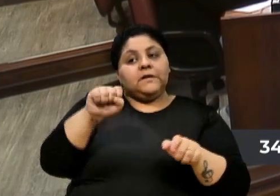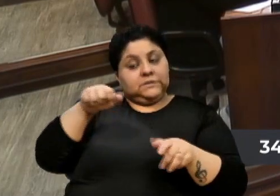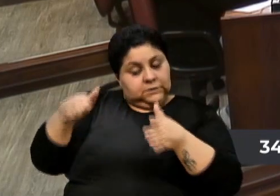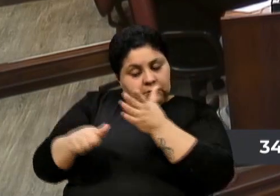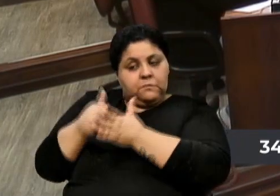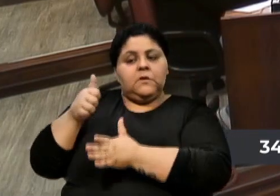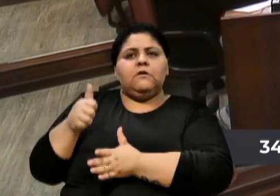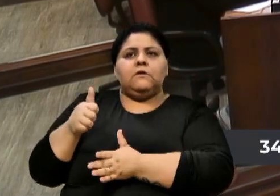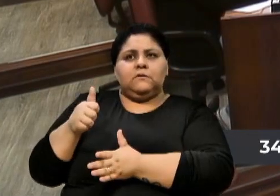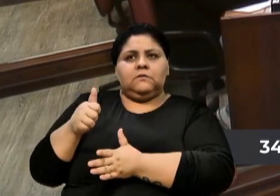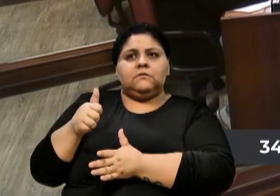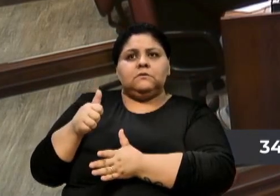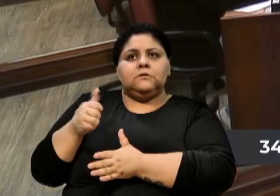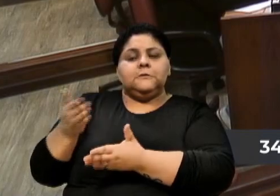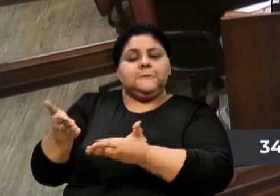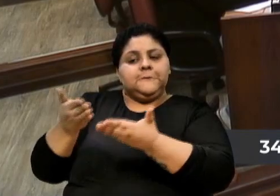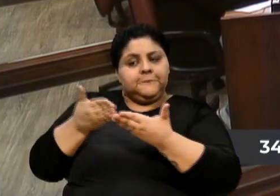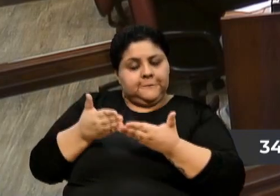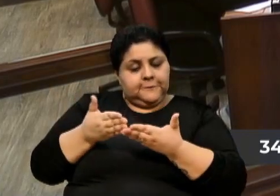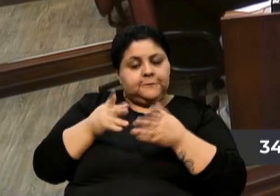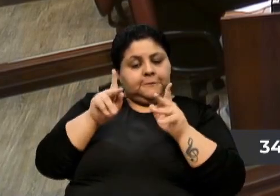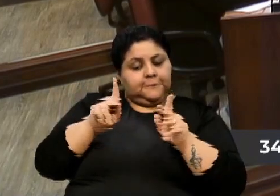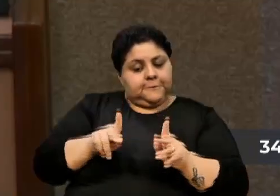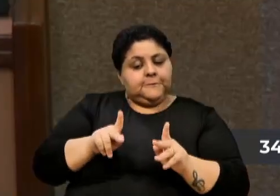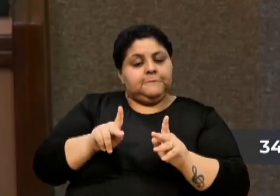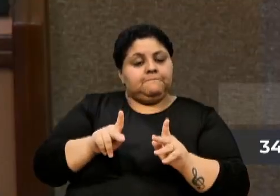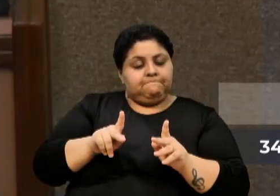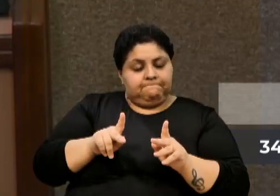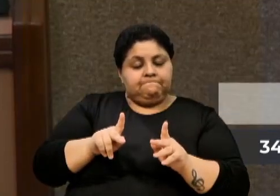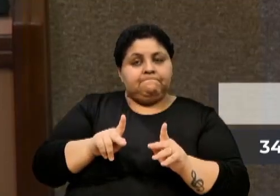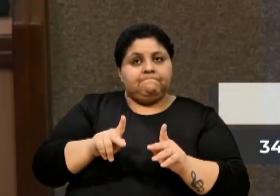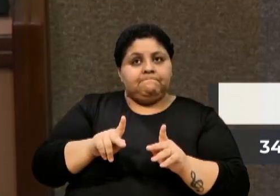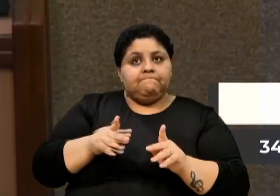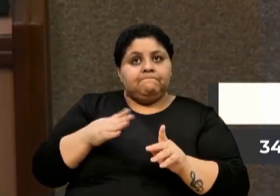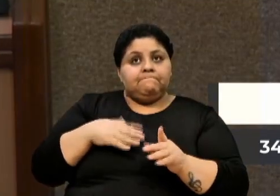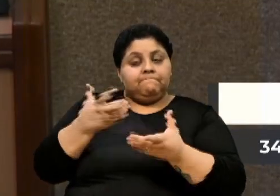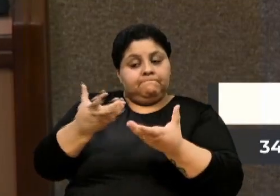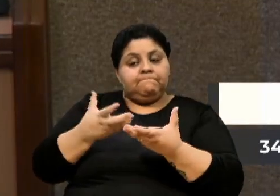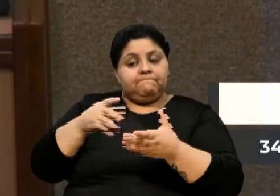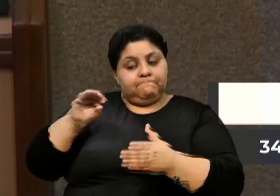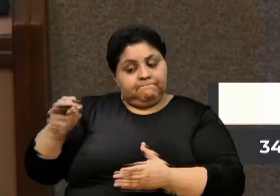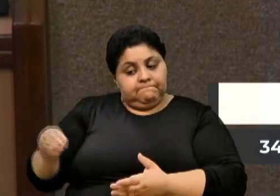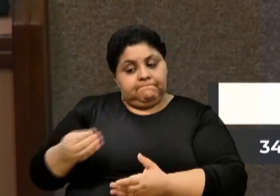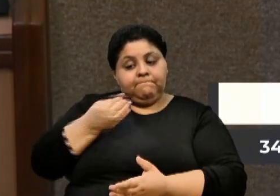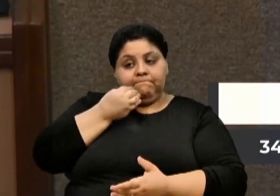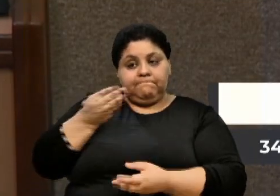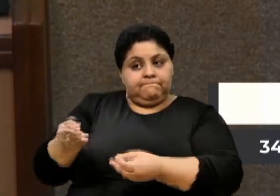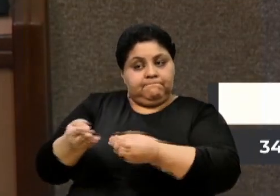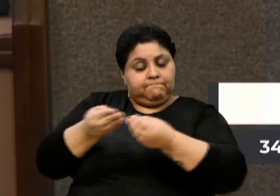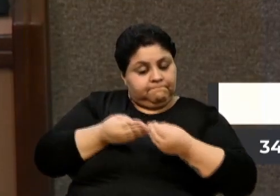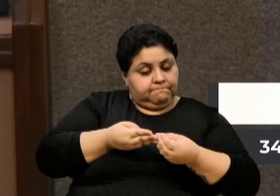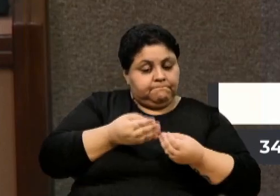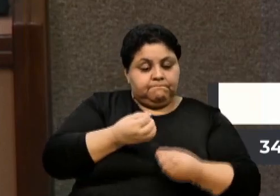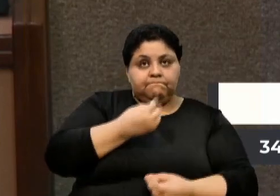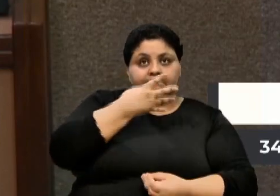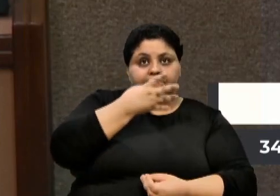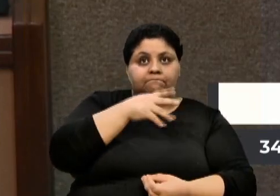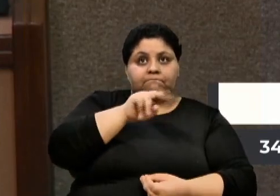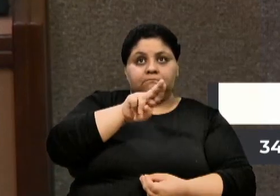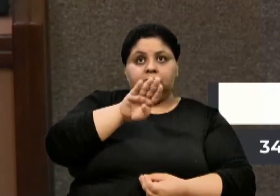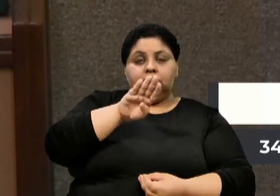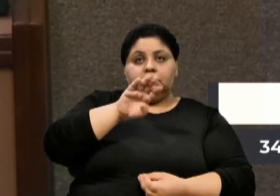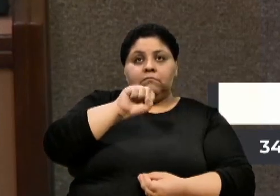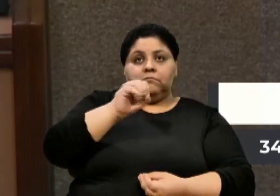boa, traz uma situação ruim. Eu quero trazer também, aproveitar e trazer uma situação boa que aconteceu na UBS do Tijuca. Os